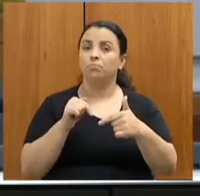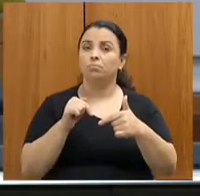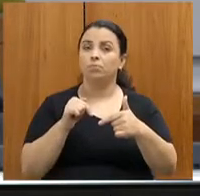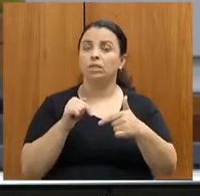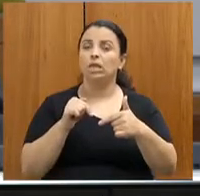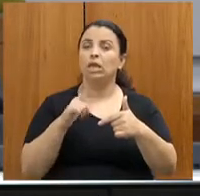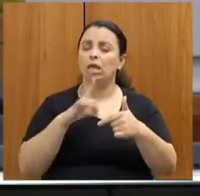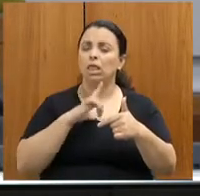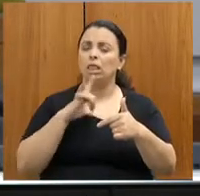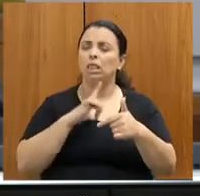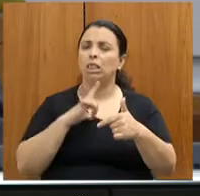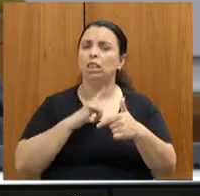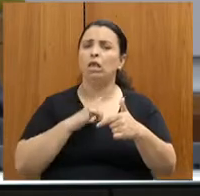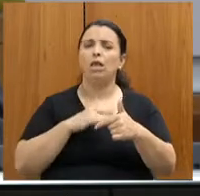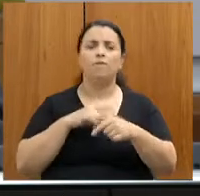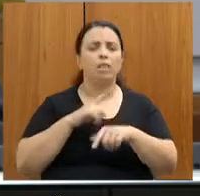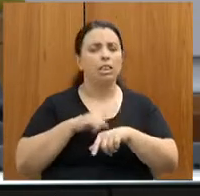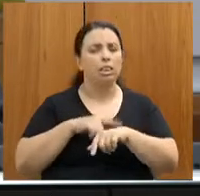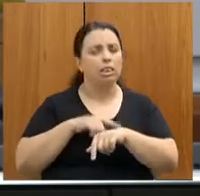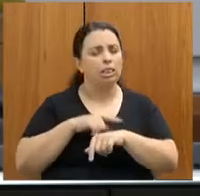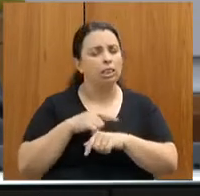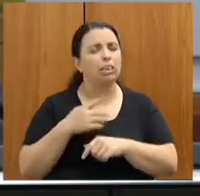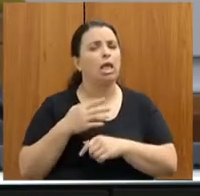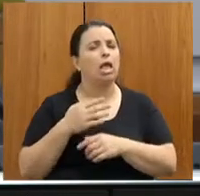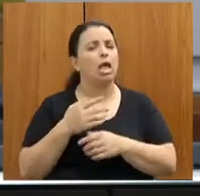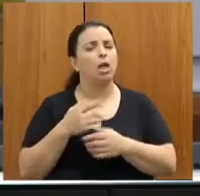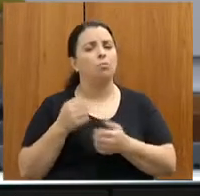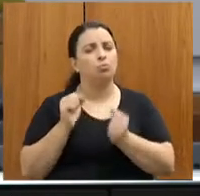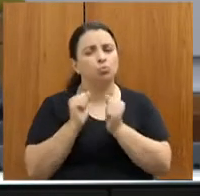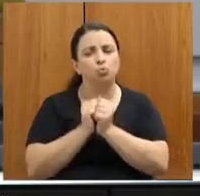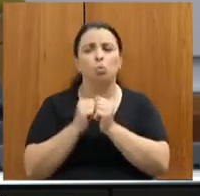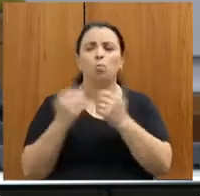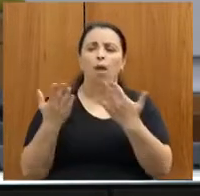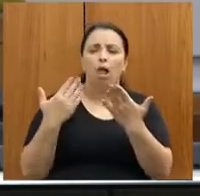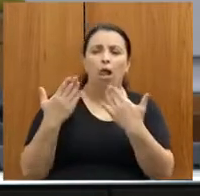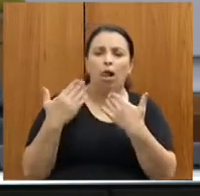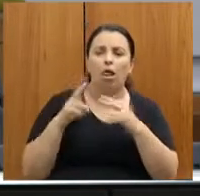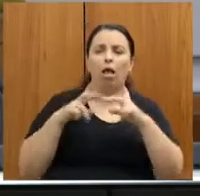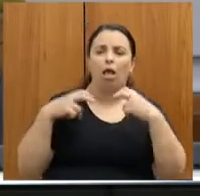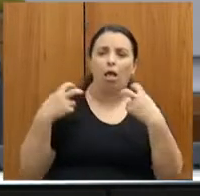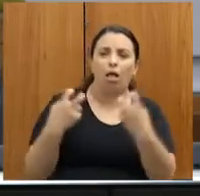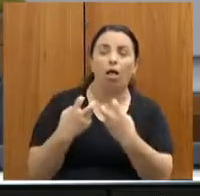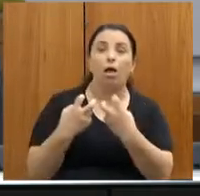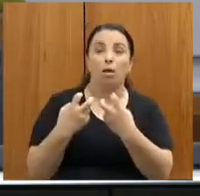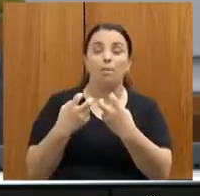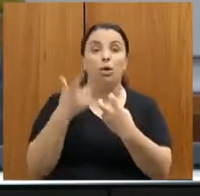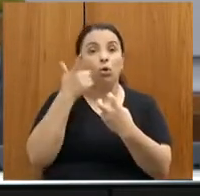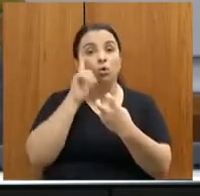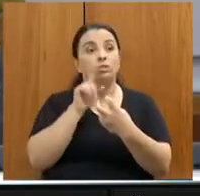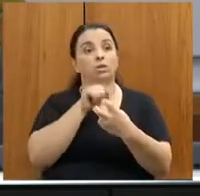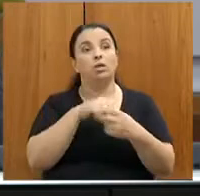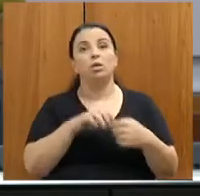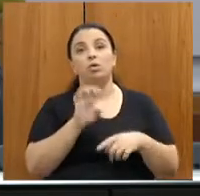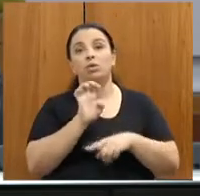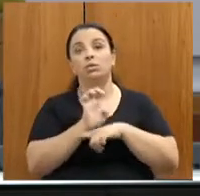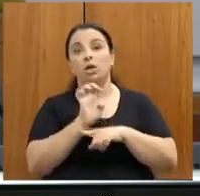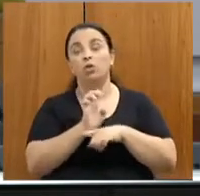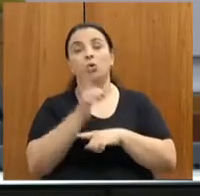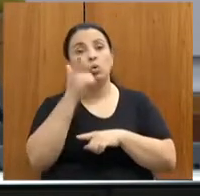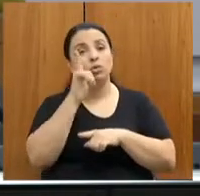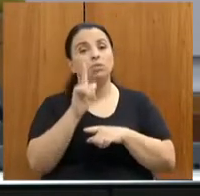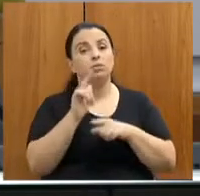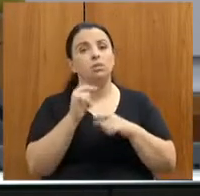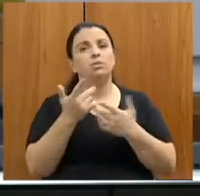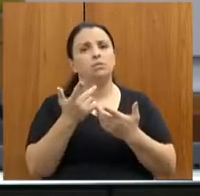muito tempo junto com os prefeitos kmm para que o governo pudesse Cumprir o que não era dele mas